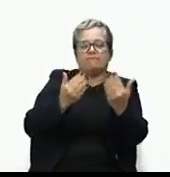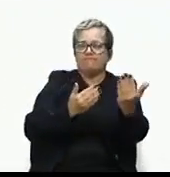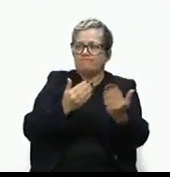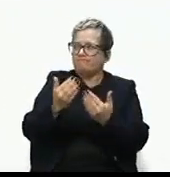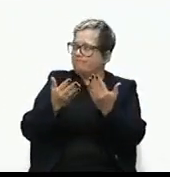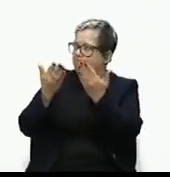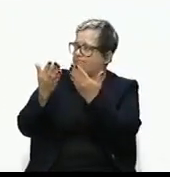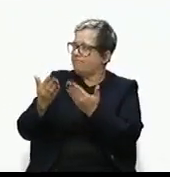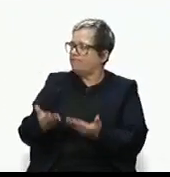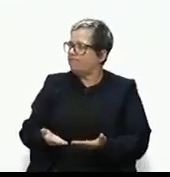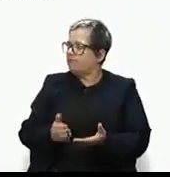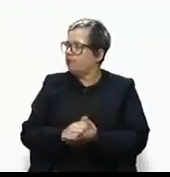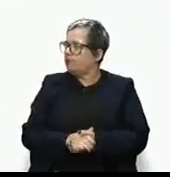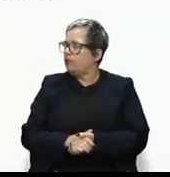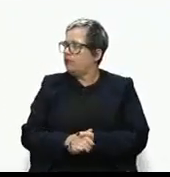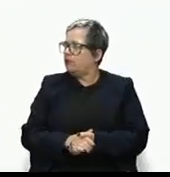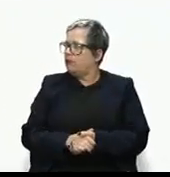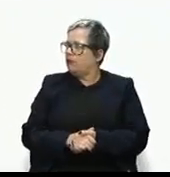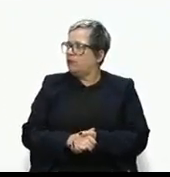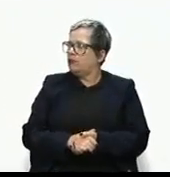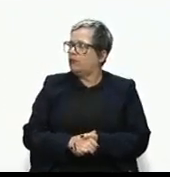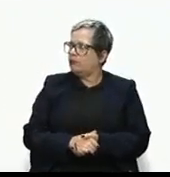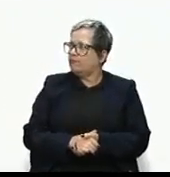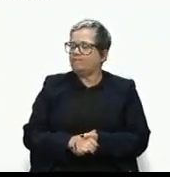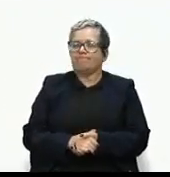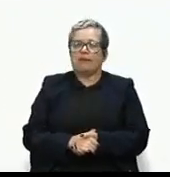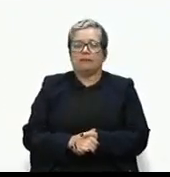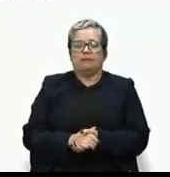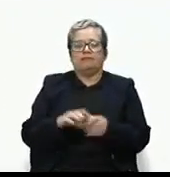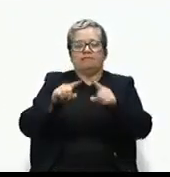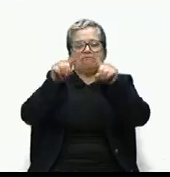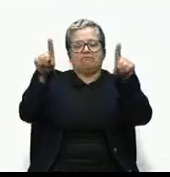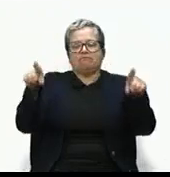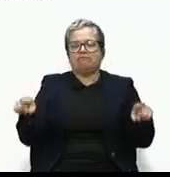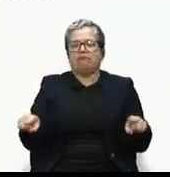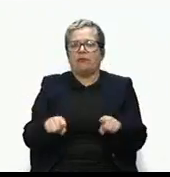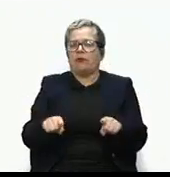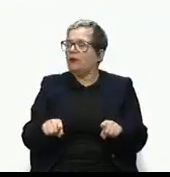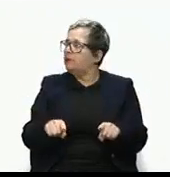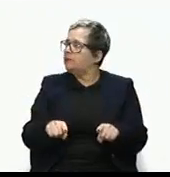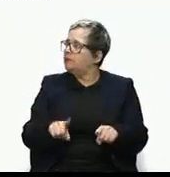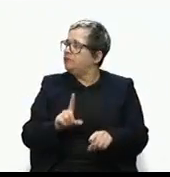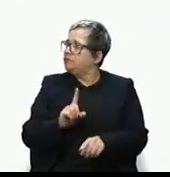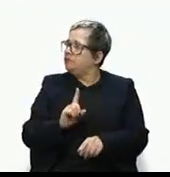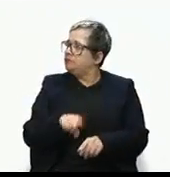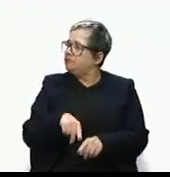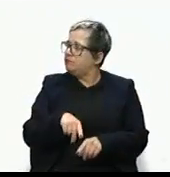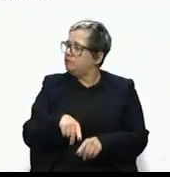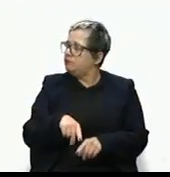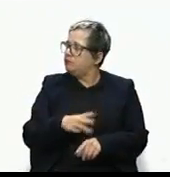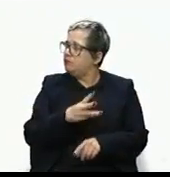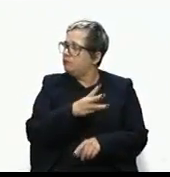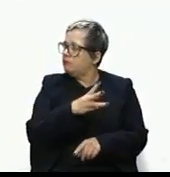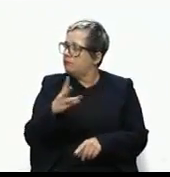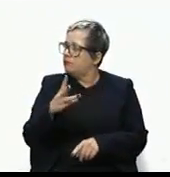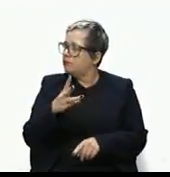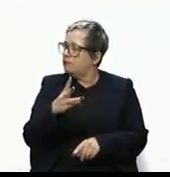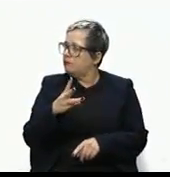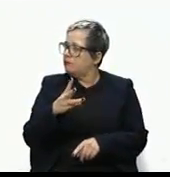analisar aqui o tamanho, né, dessa matriz, ela é uma matriz